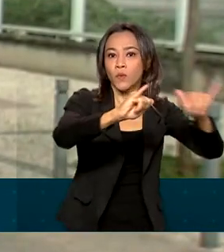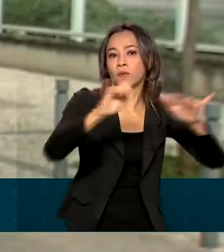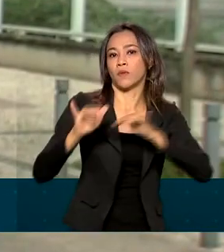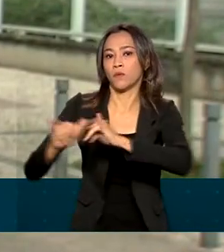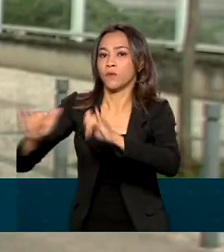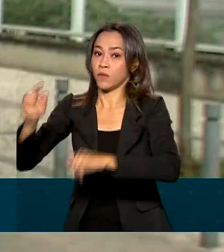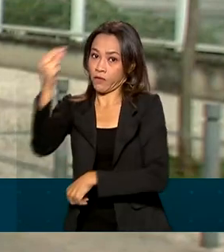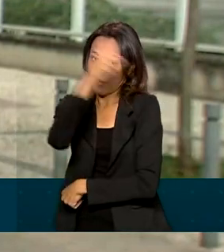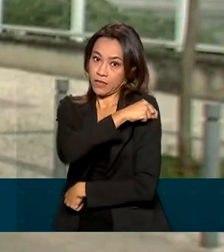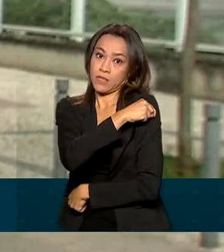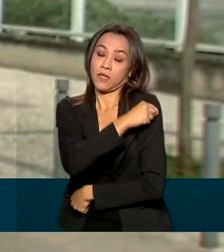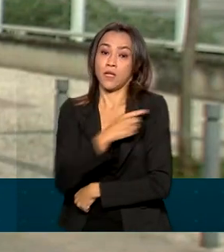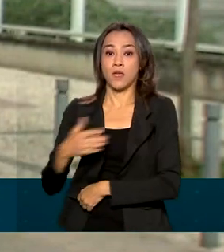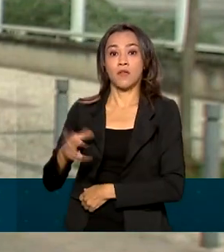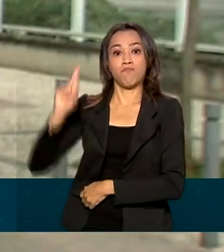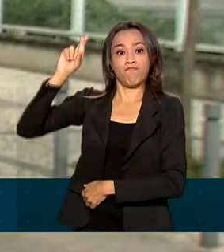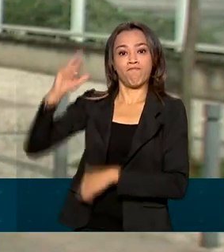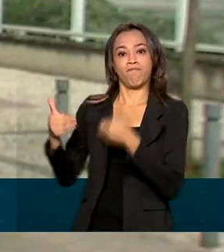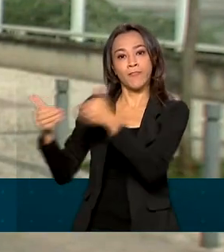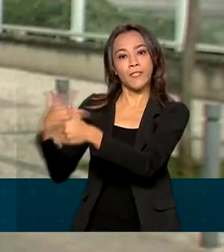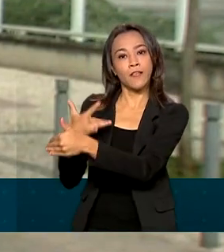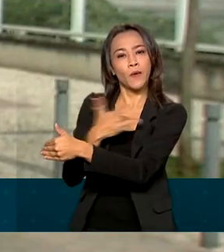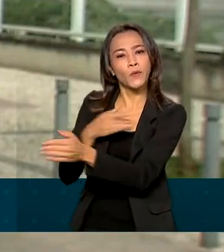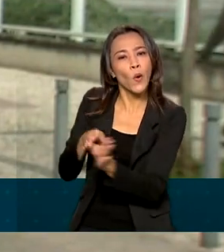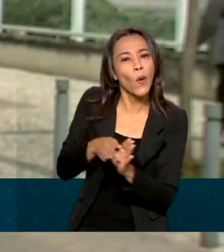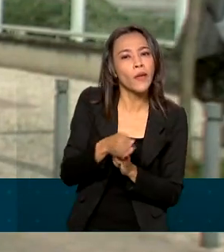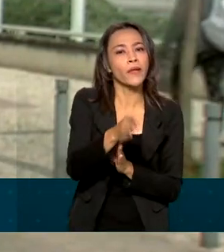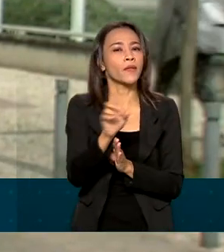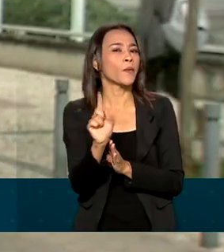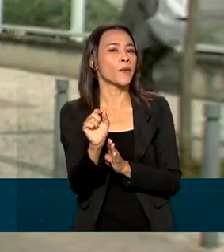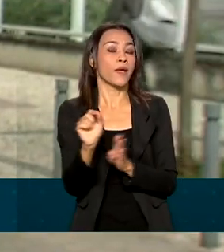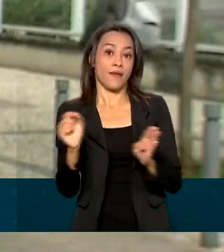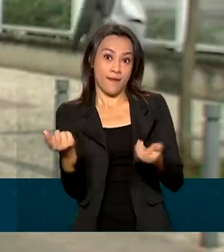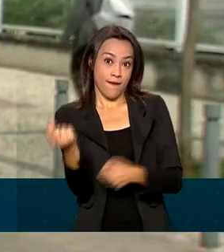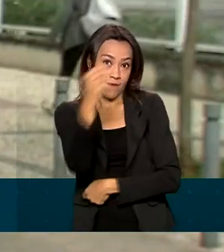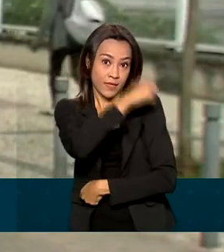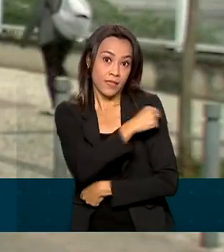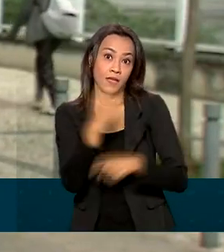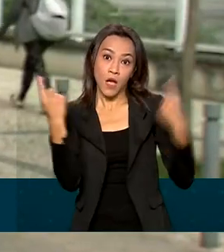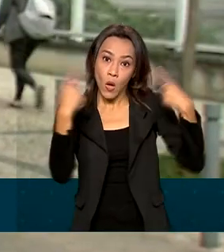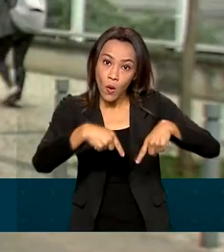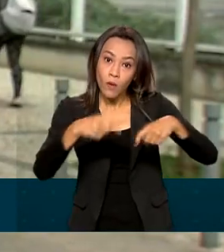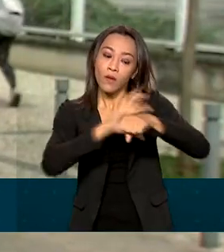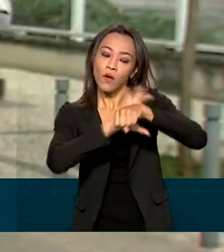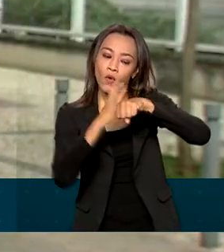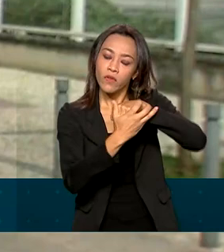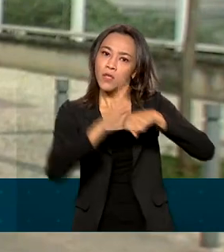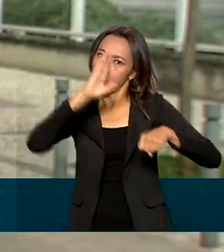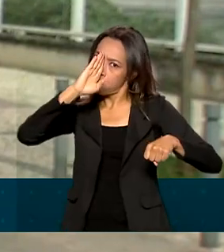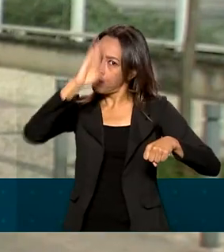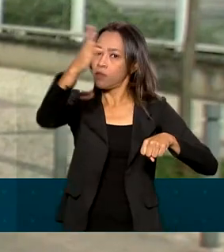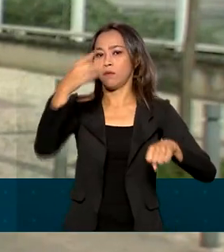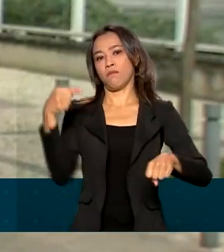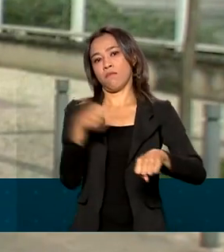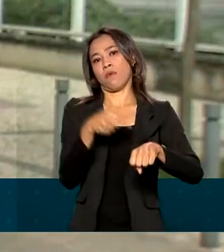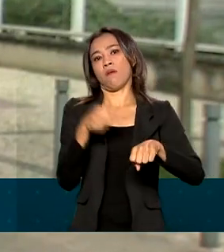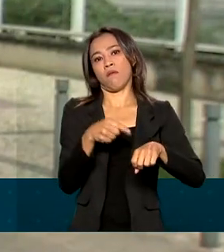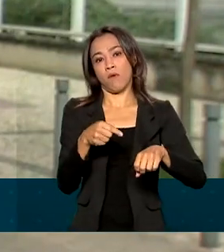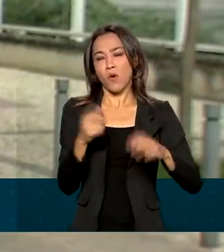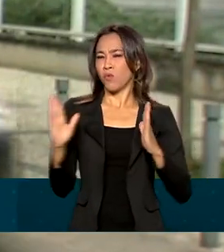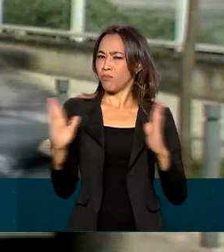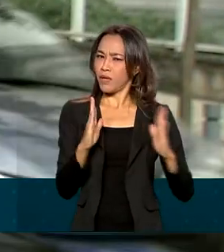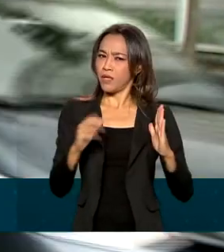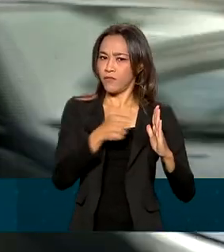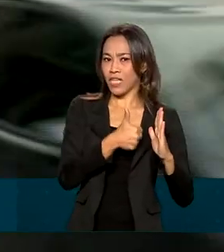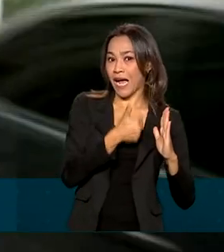a orientação do Ministério da Saúde é que a vacina contra a Covid seja priorizada. Deve haver um intervalo mínimo de 14